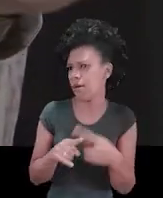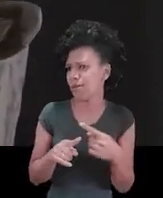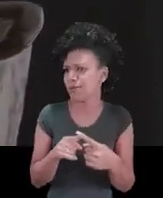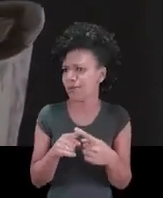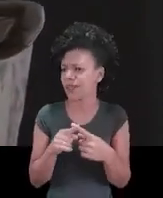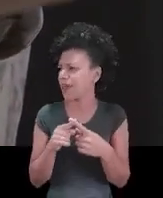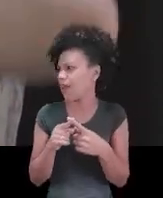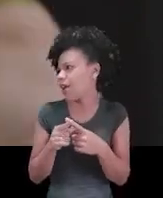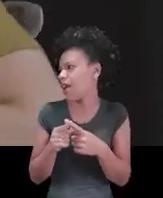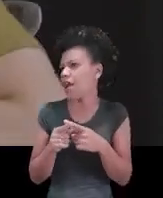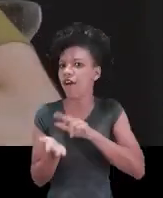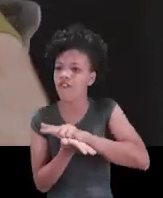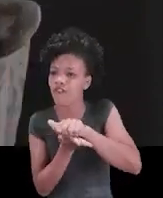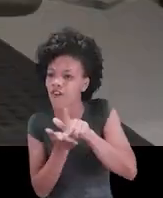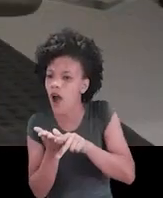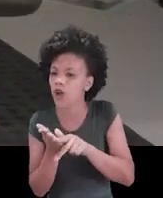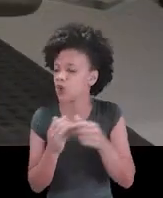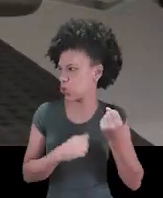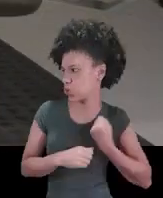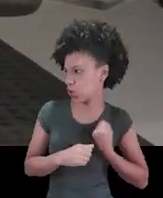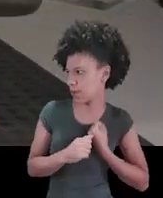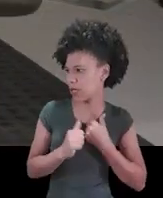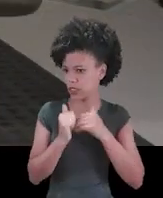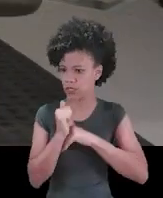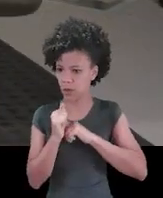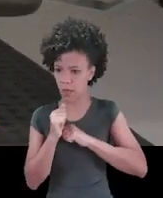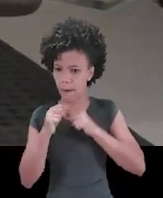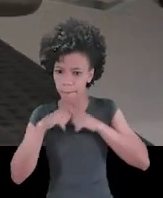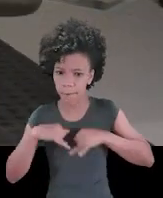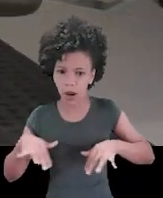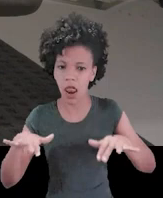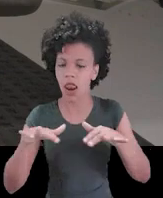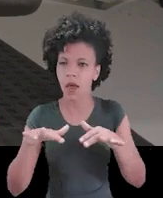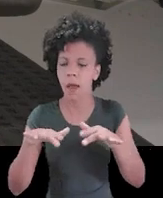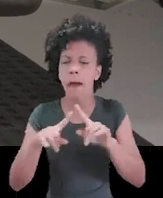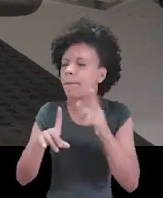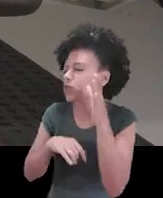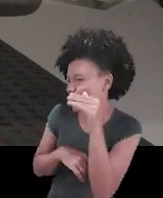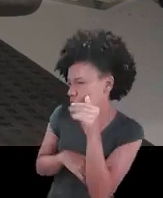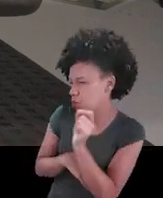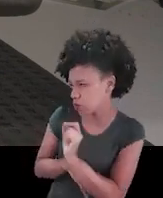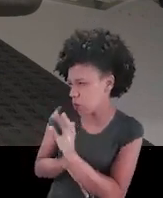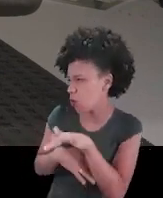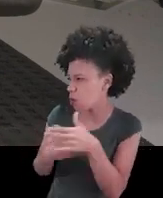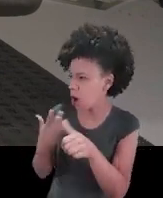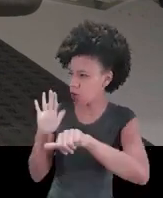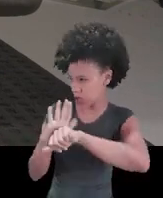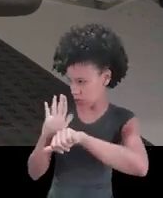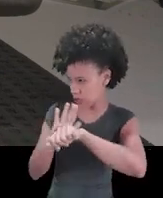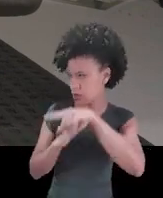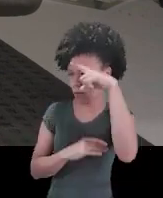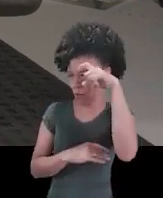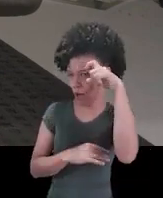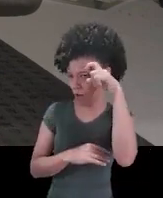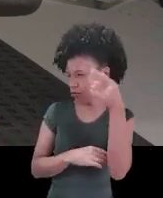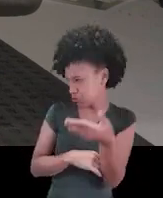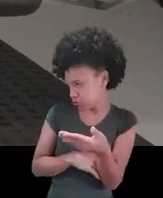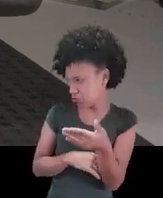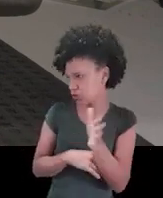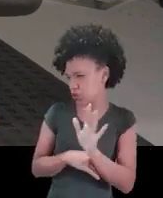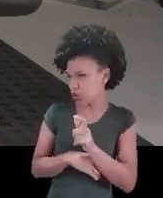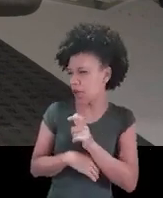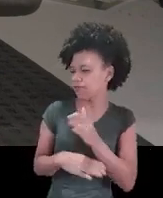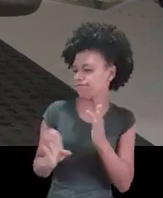é muito o algoritmo ele vai levando para vários lugares e você eu fiquei curioso Qual o crime que o Maurício tem um cara que já